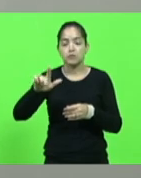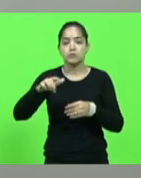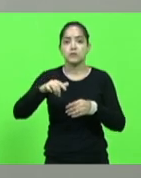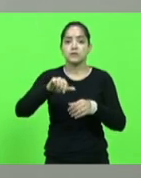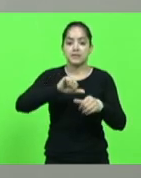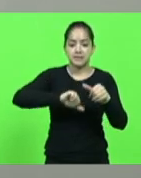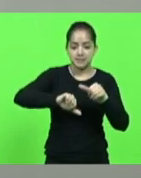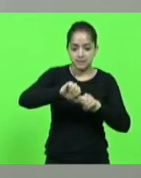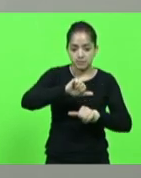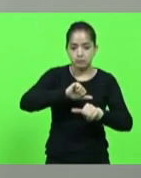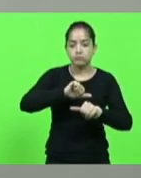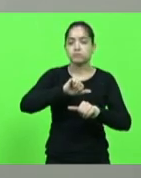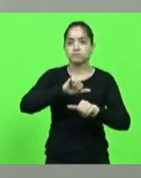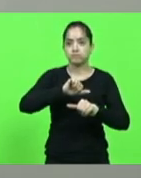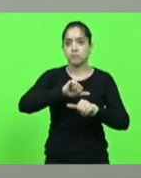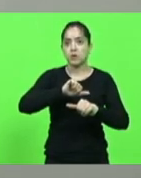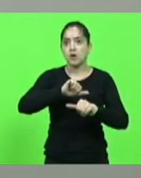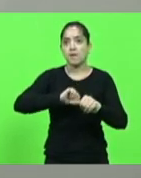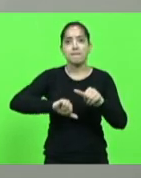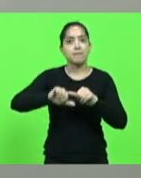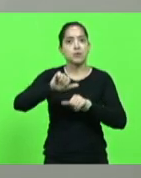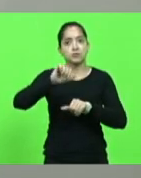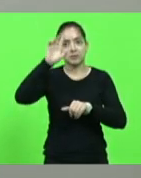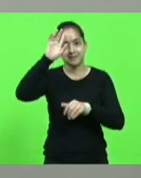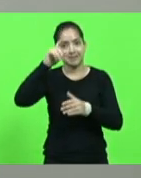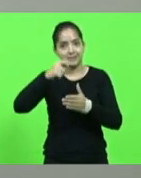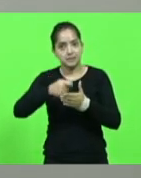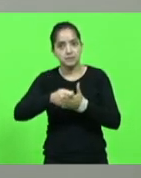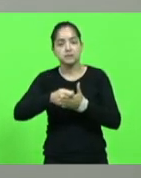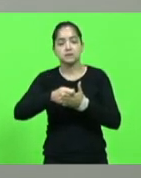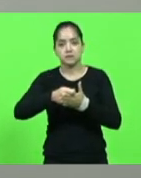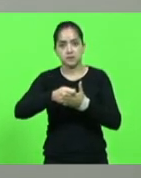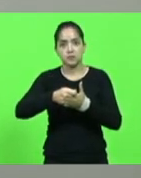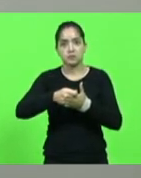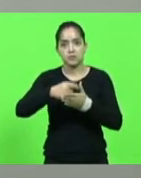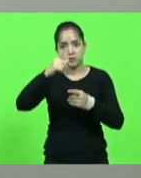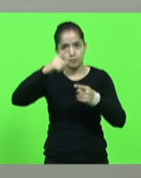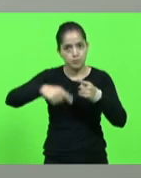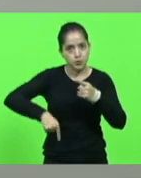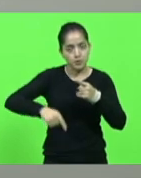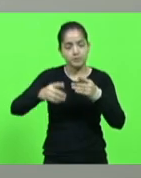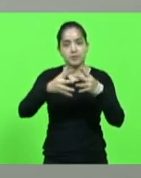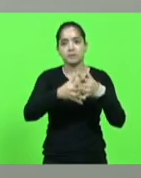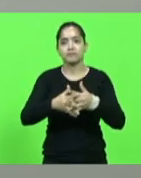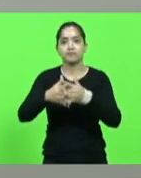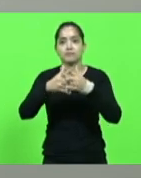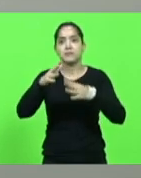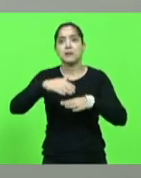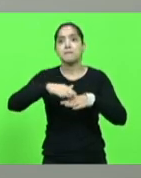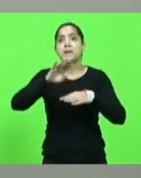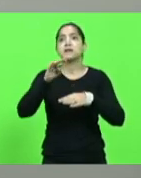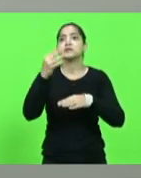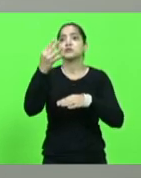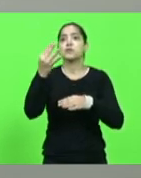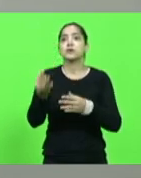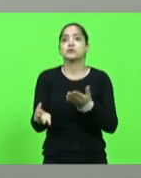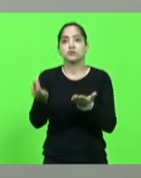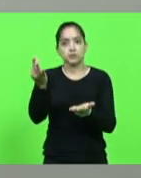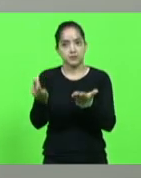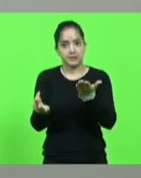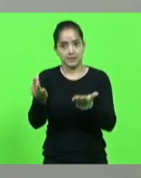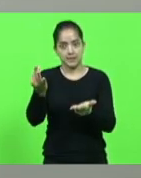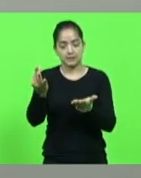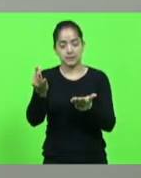governo altere a decisão de proibir o fluxo de caminhões acima de 4 toneladas. Por